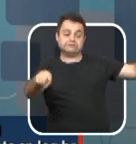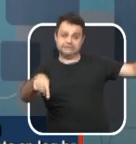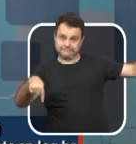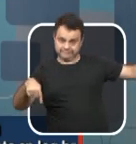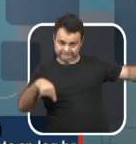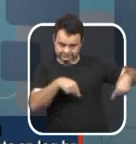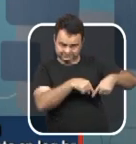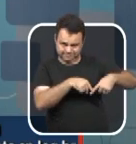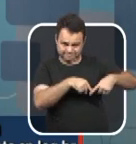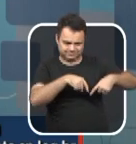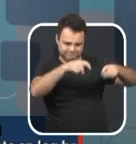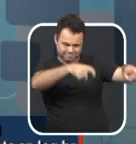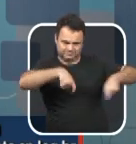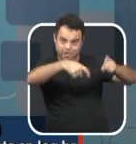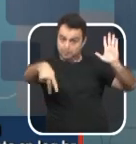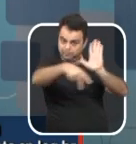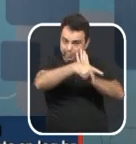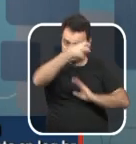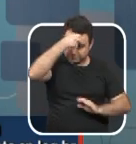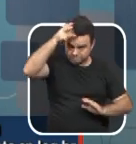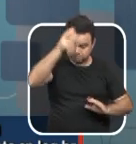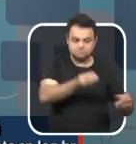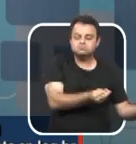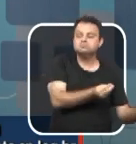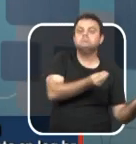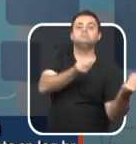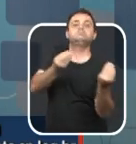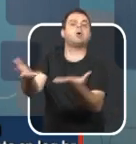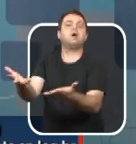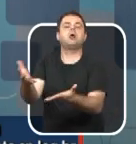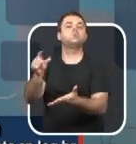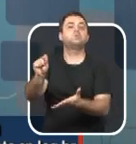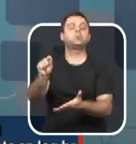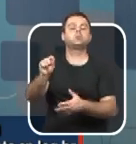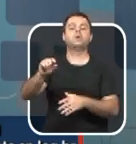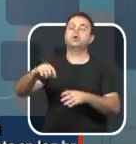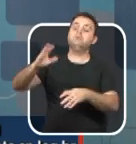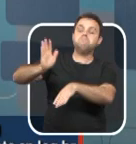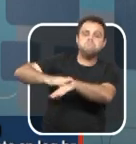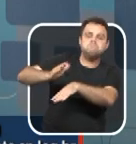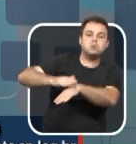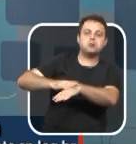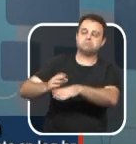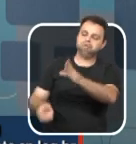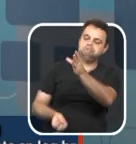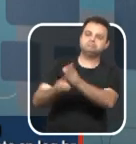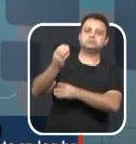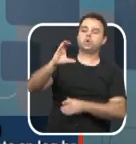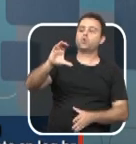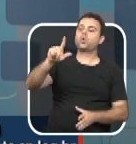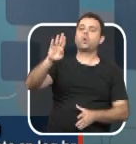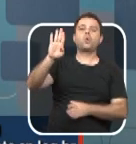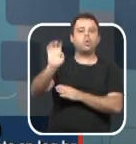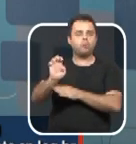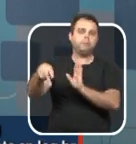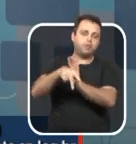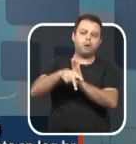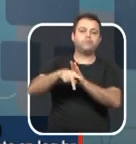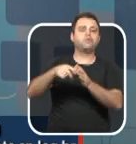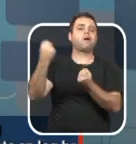acender o uso de um alqueire de área rural de propriedade do município ao Pioneiro clube de antigo mobilismo